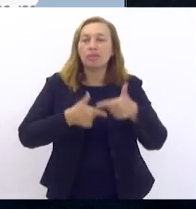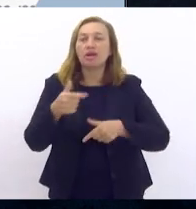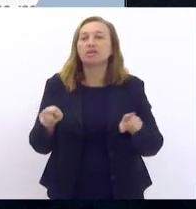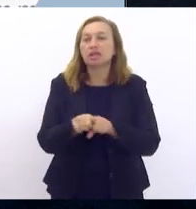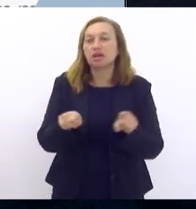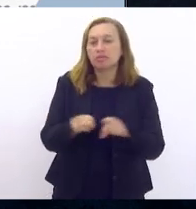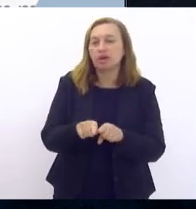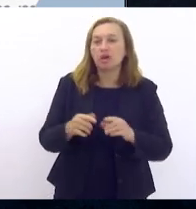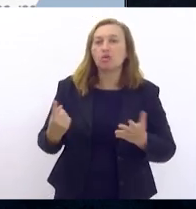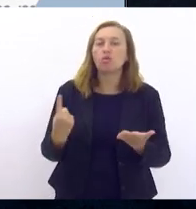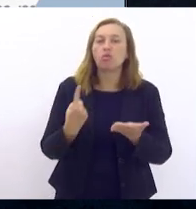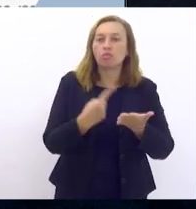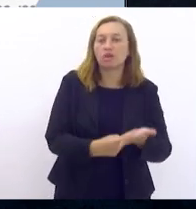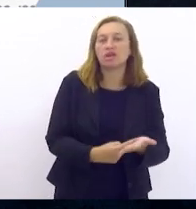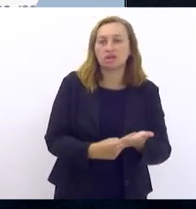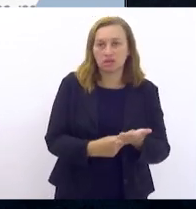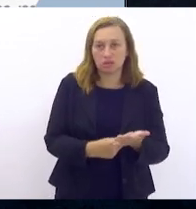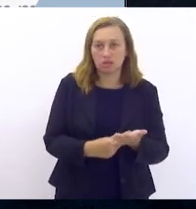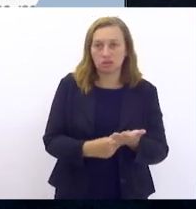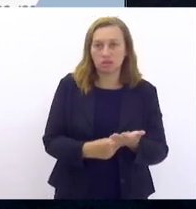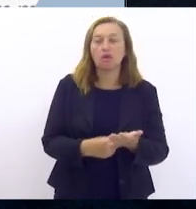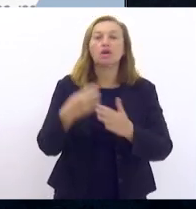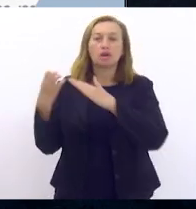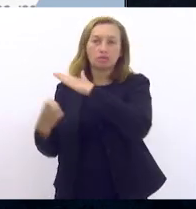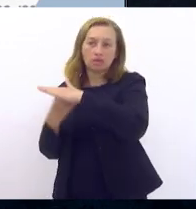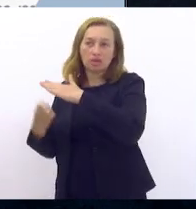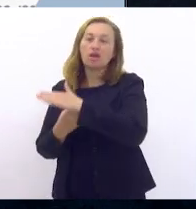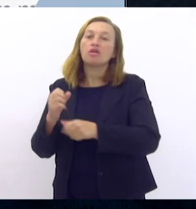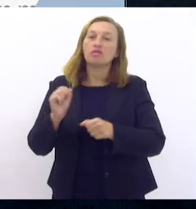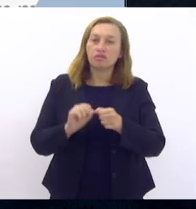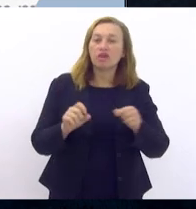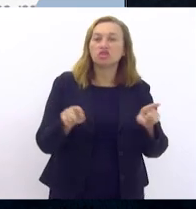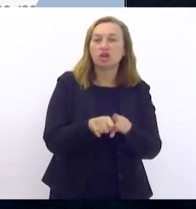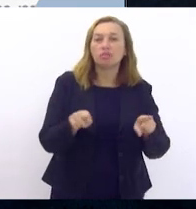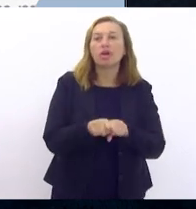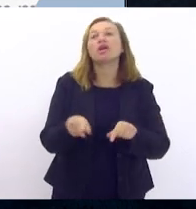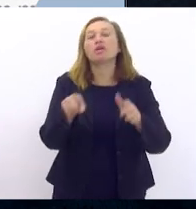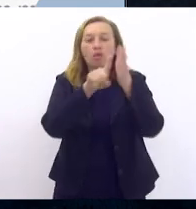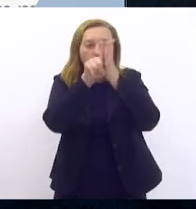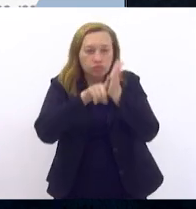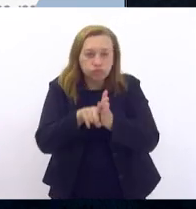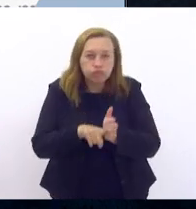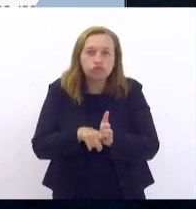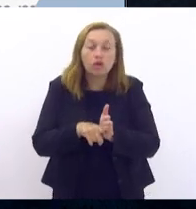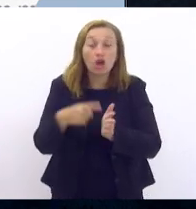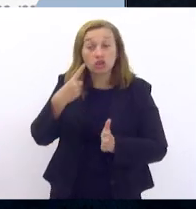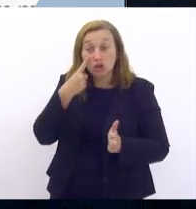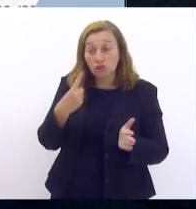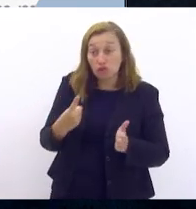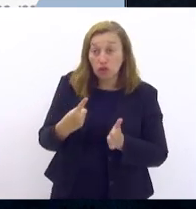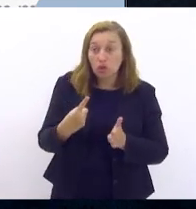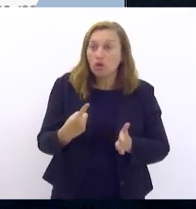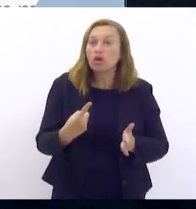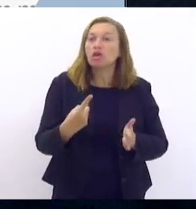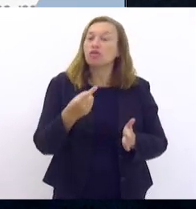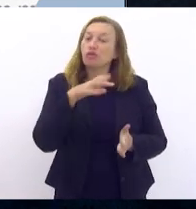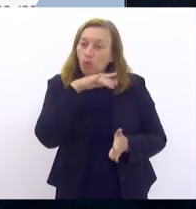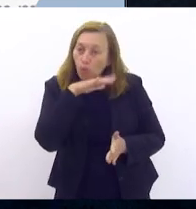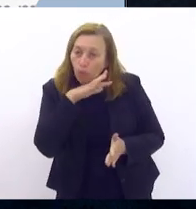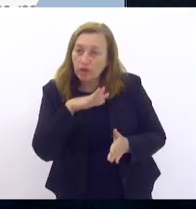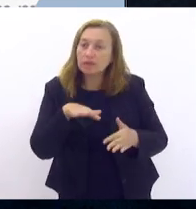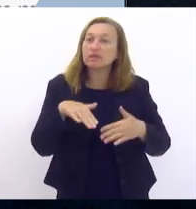compromisso Empresarial para a reciclagem também fez uma pesquisa e a gente viu que isso foi muito ruim